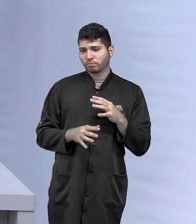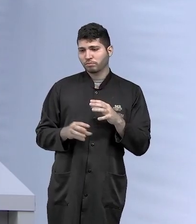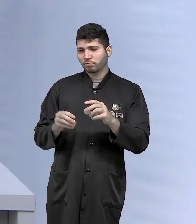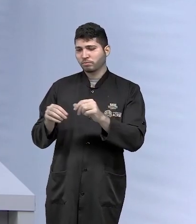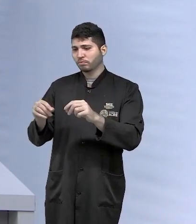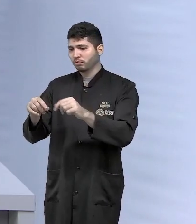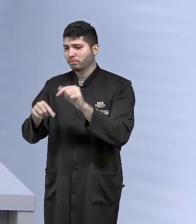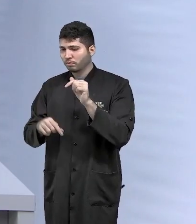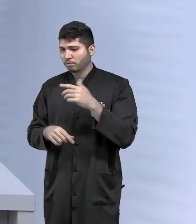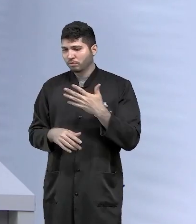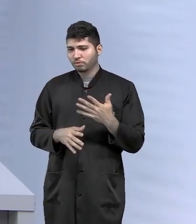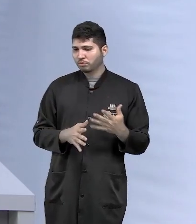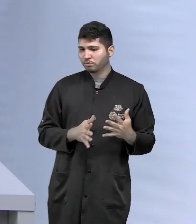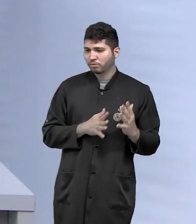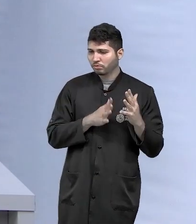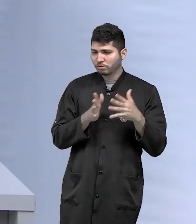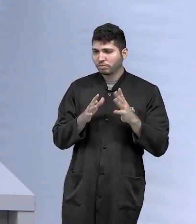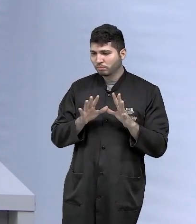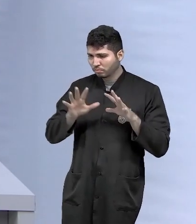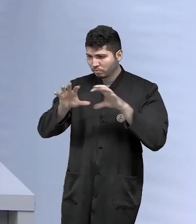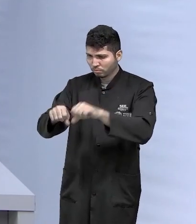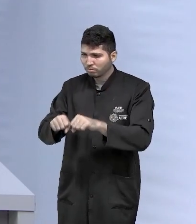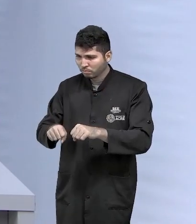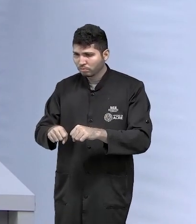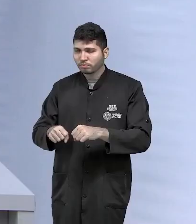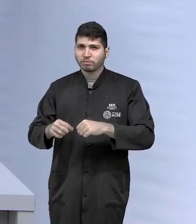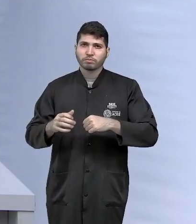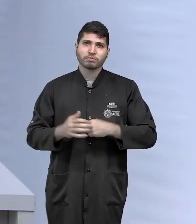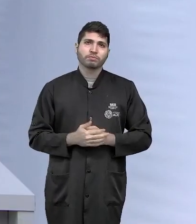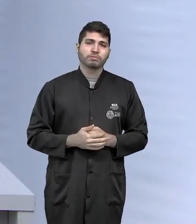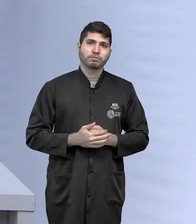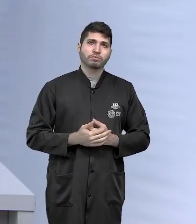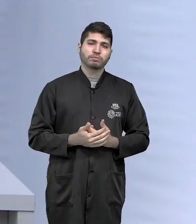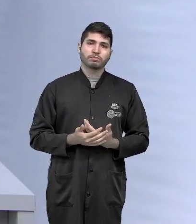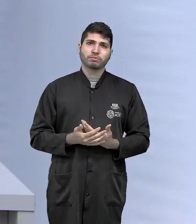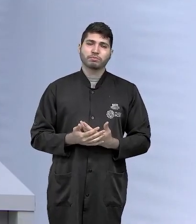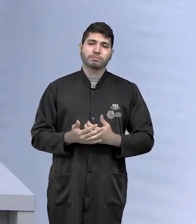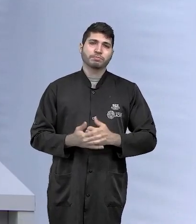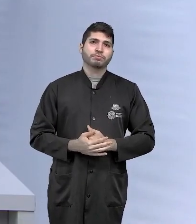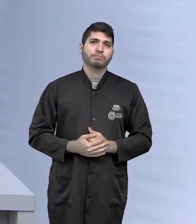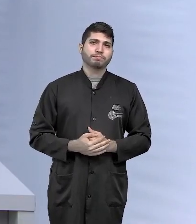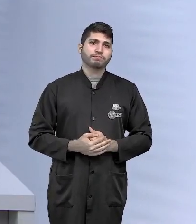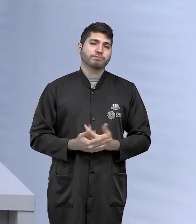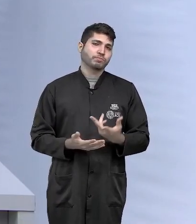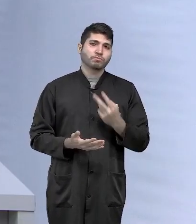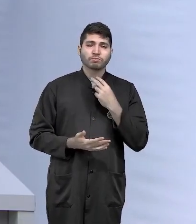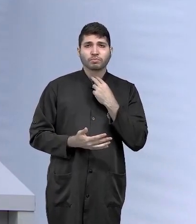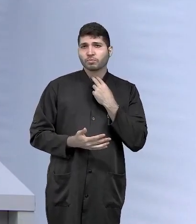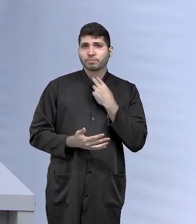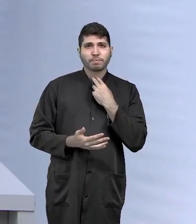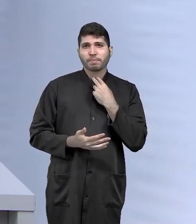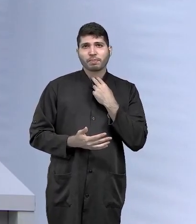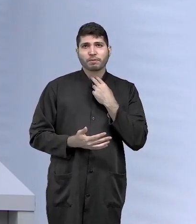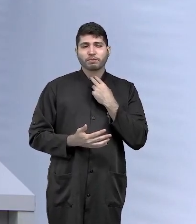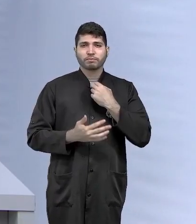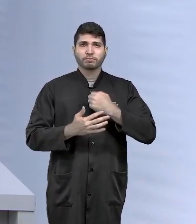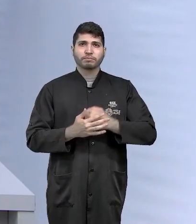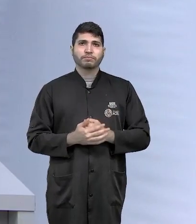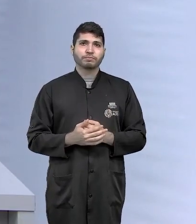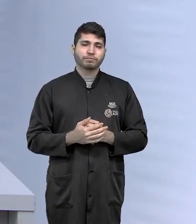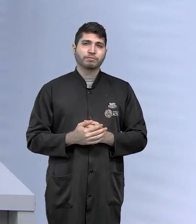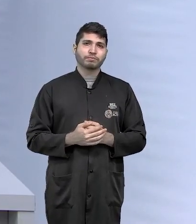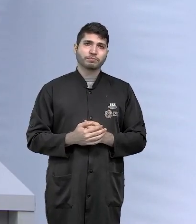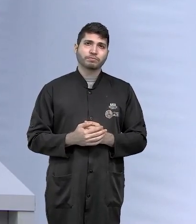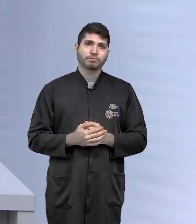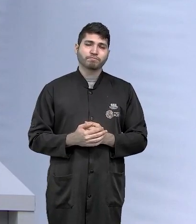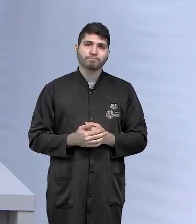esse direito, né? Os movimentos sociais hoje estão voltados muito para essa tomada da terra, de uma forma fora da lei, digamos